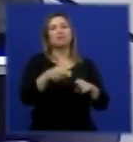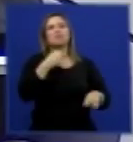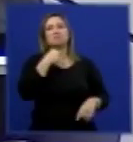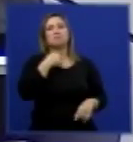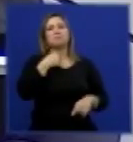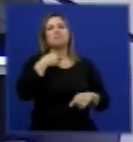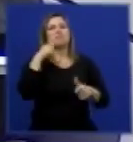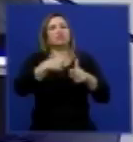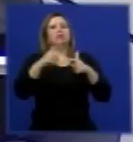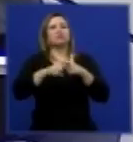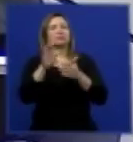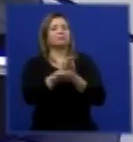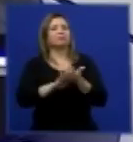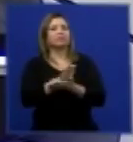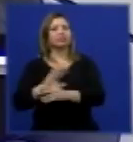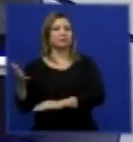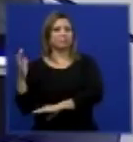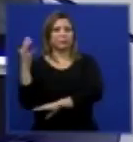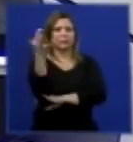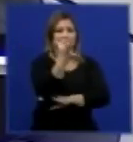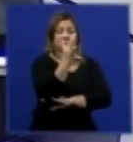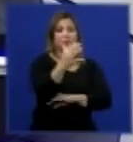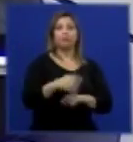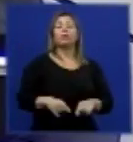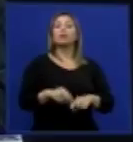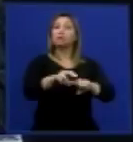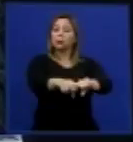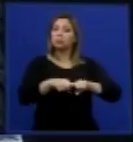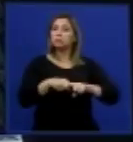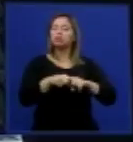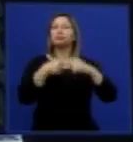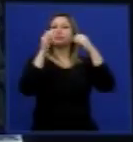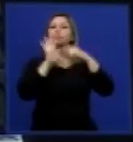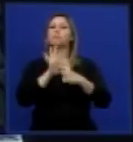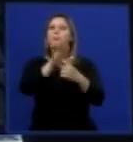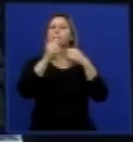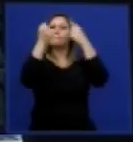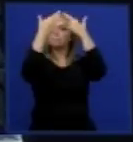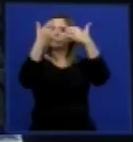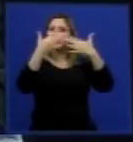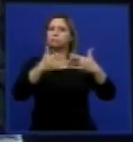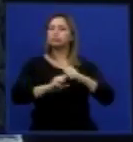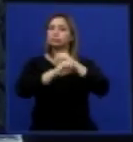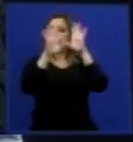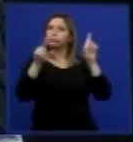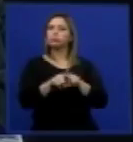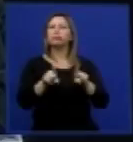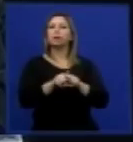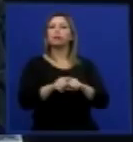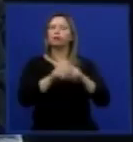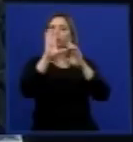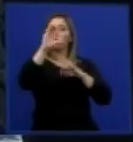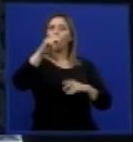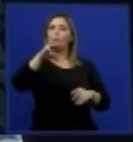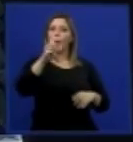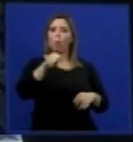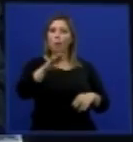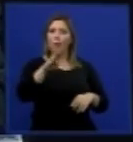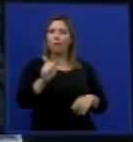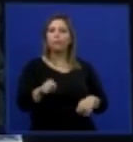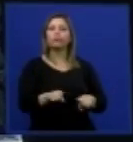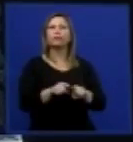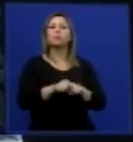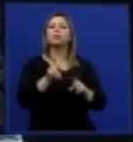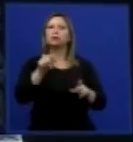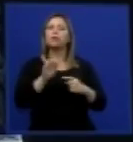ao meio ambiente em razão do exposto fica bastante claro que o descumprimento da revolução CONAMA 258 é que